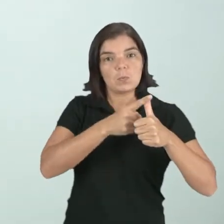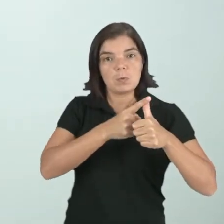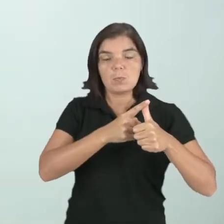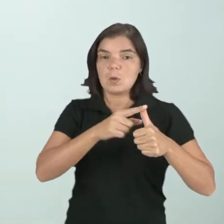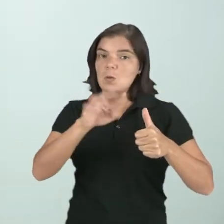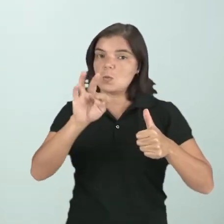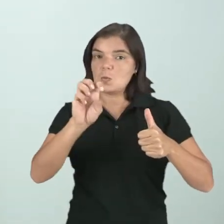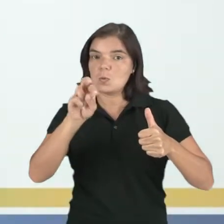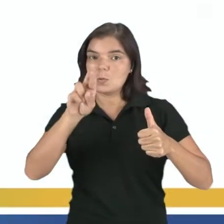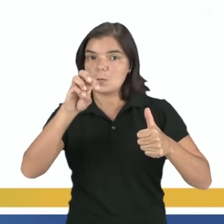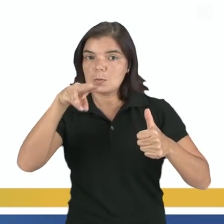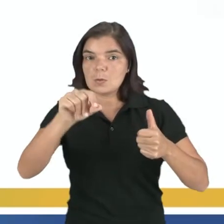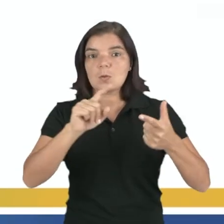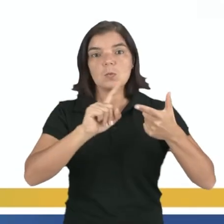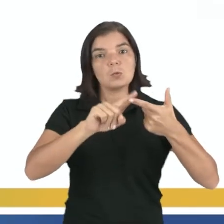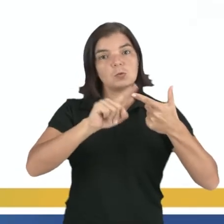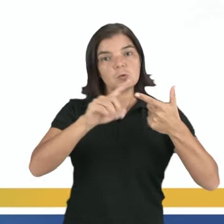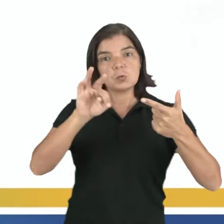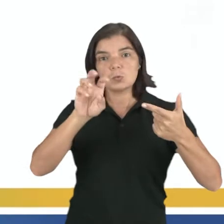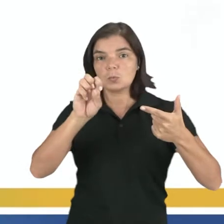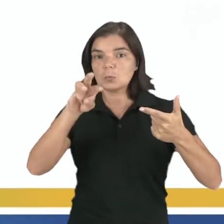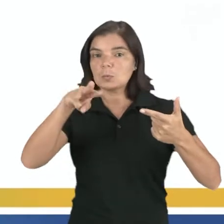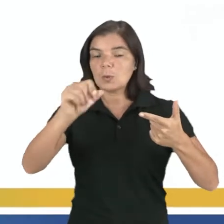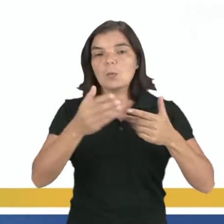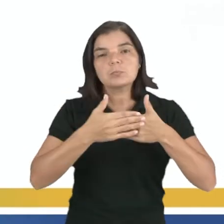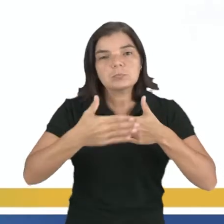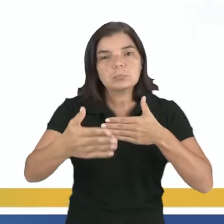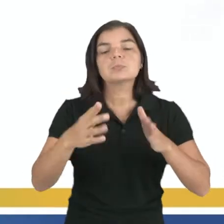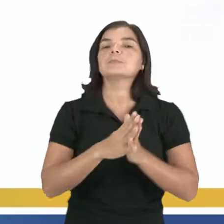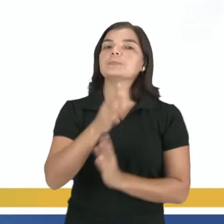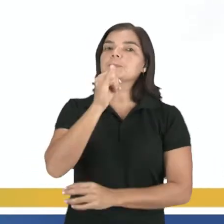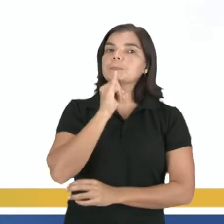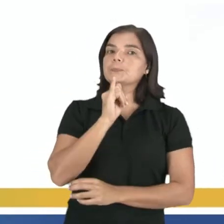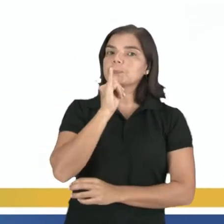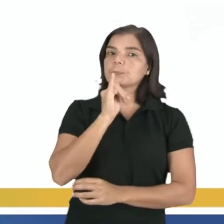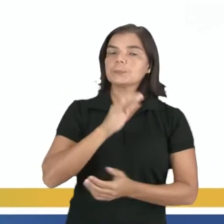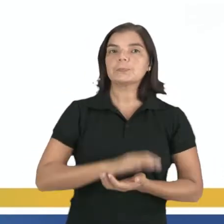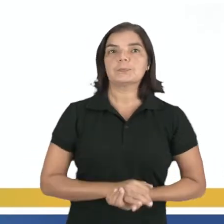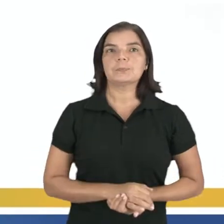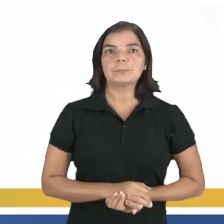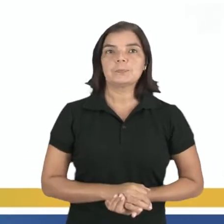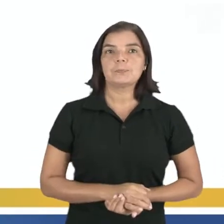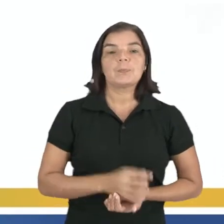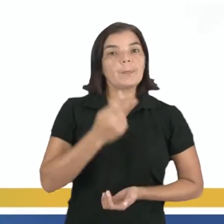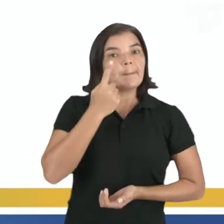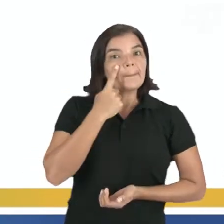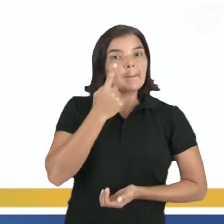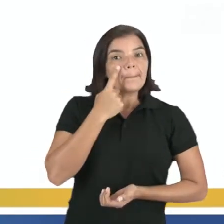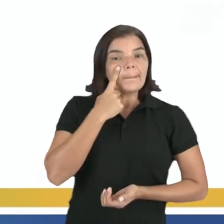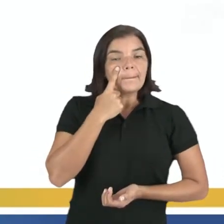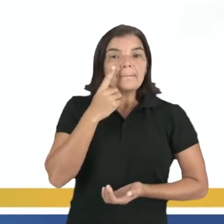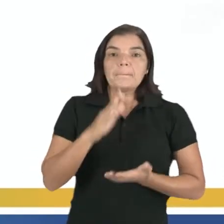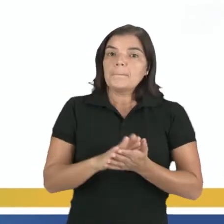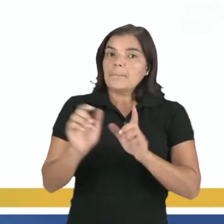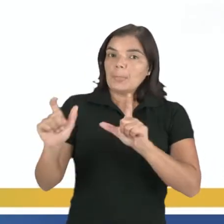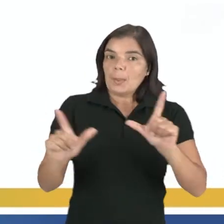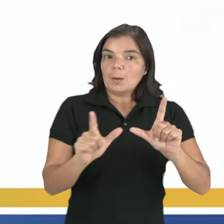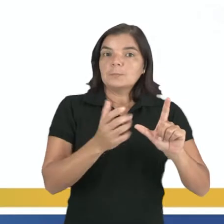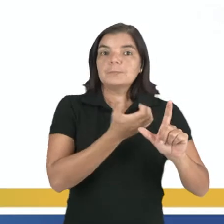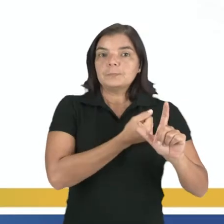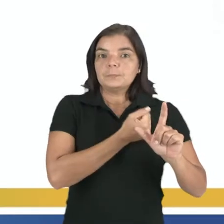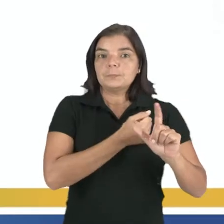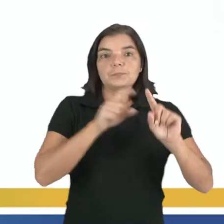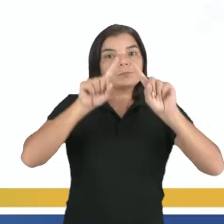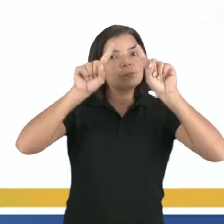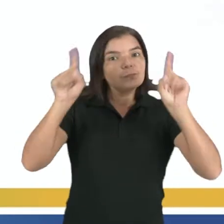segundo termo e assim por diante. Então observe os seguintes exemplos. Repara que eu estou colocando os elementos de uma sequência